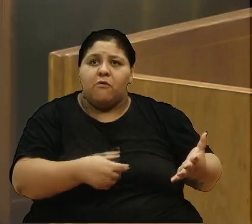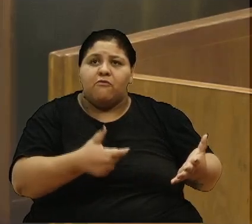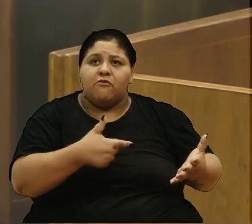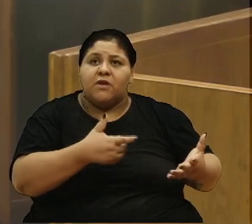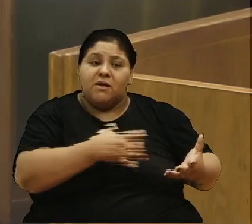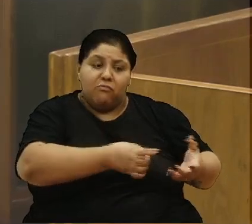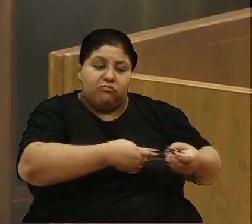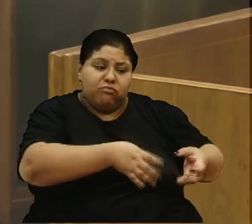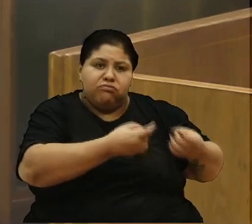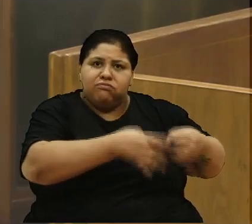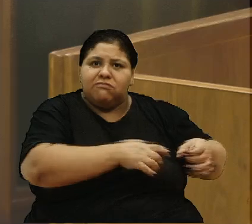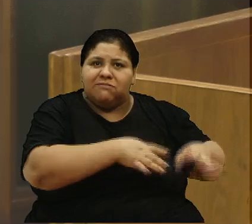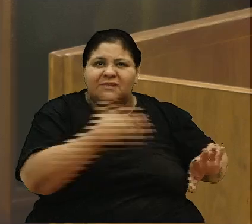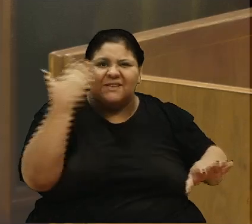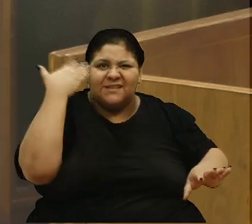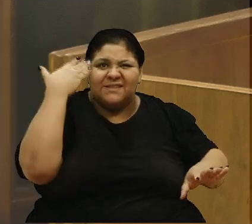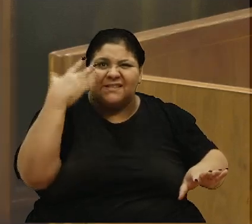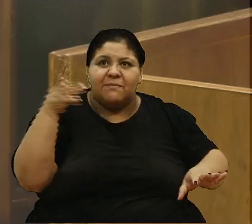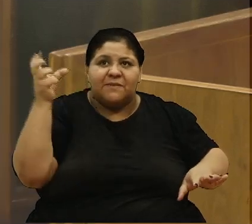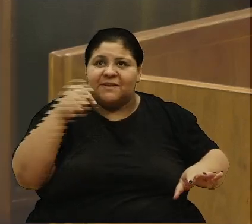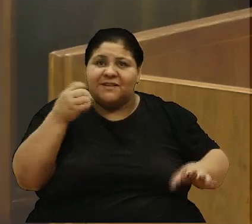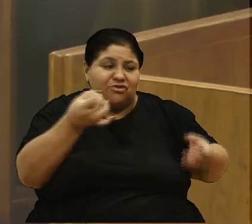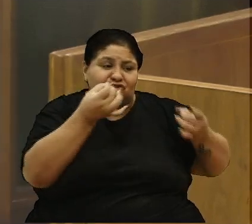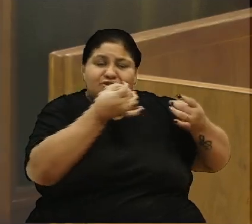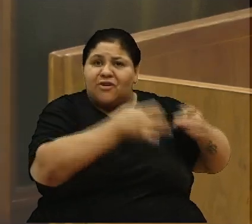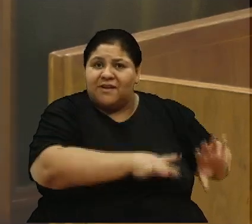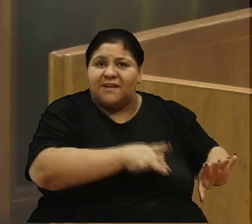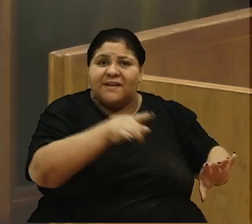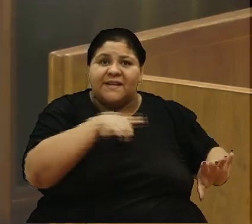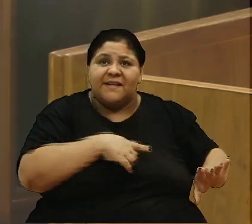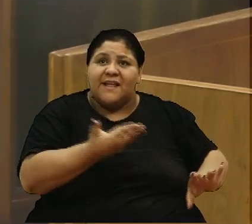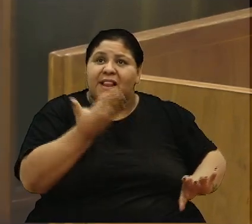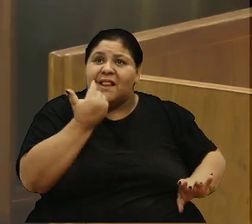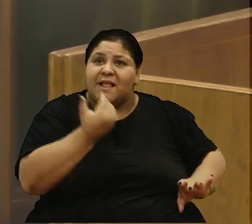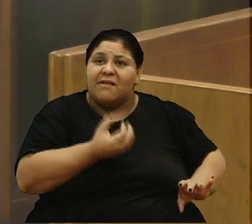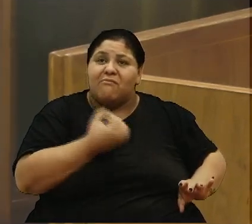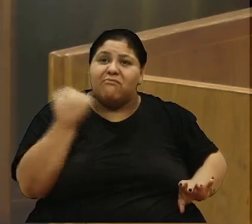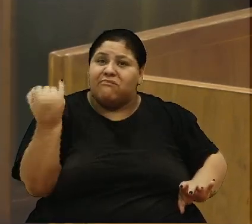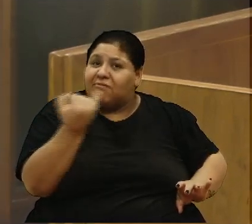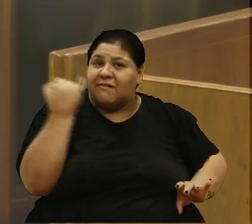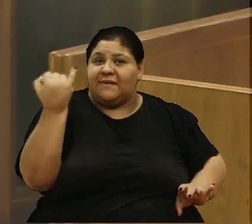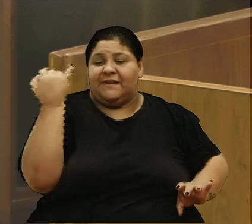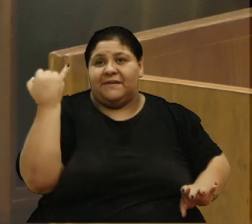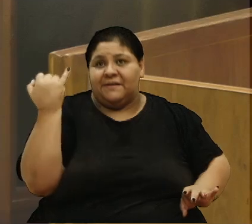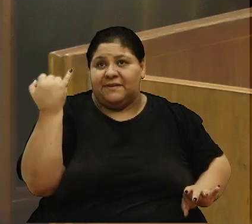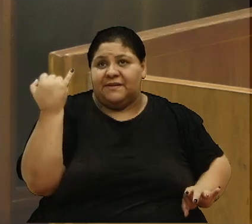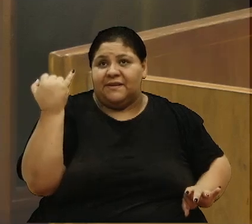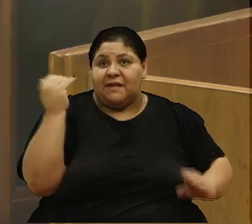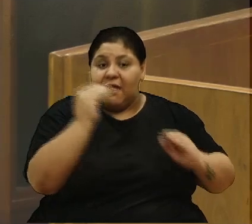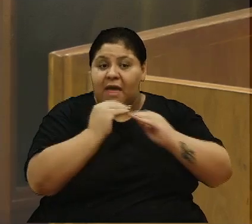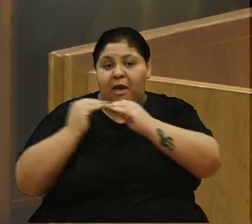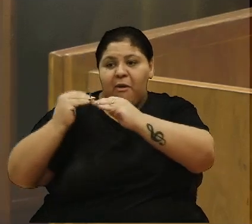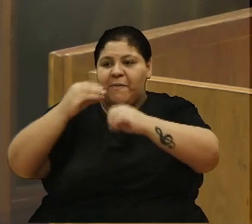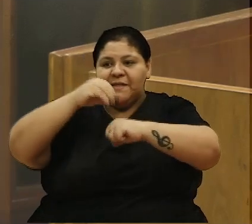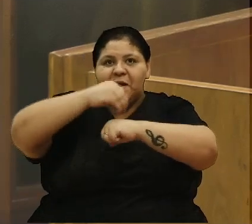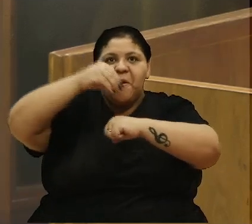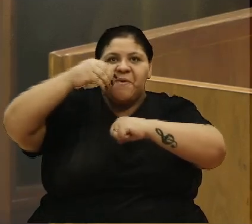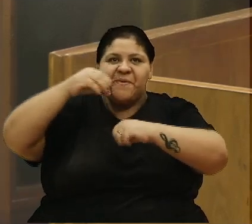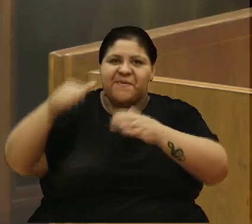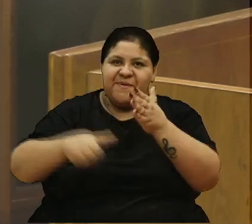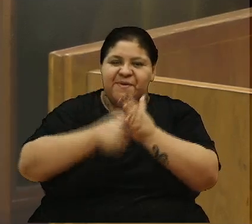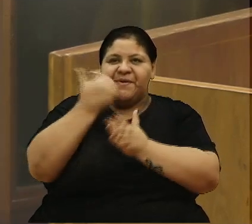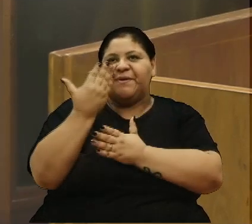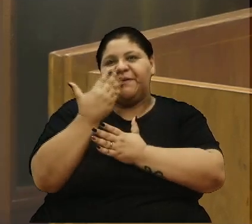fora. E a gente sabe que leite não se joga fora. Leite é alimento ouro, é padrão ouro. Então, é o melhor alimento que a gente